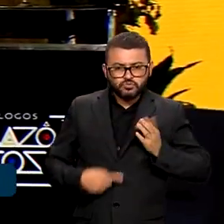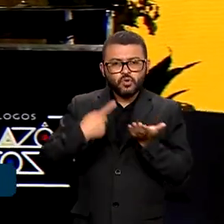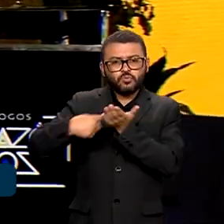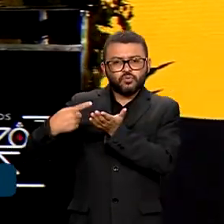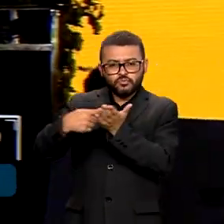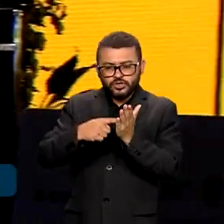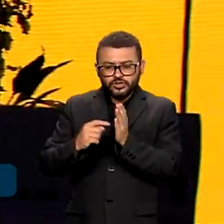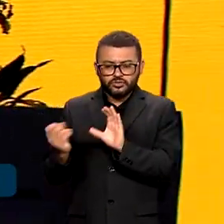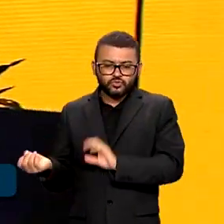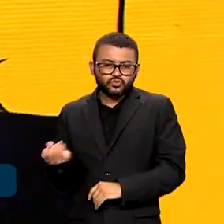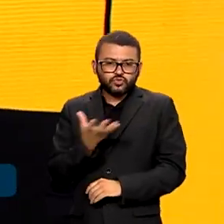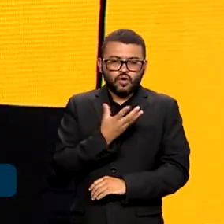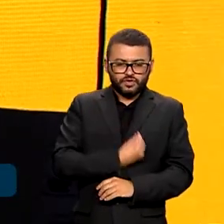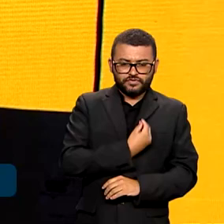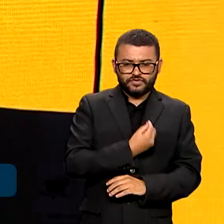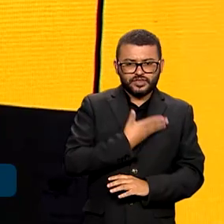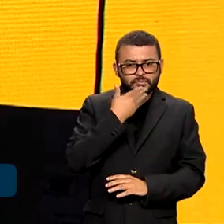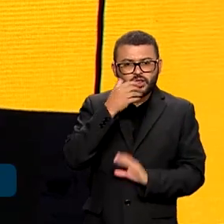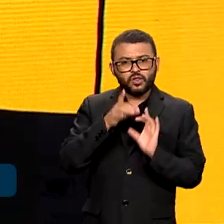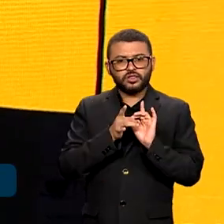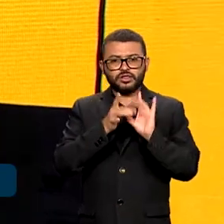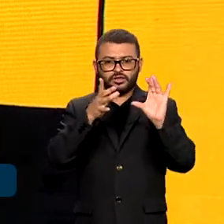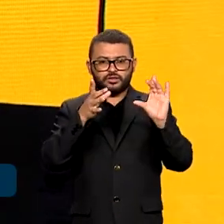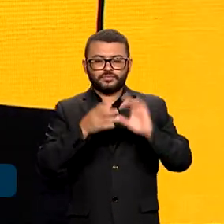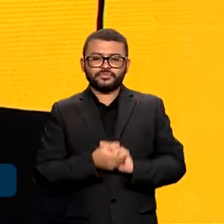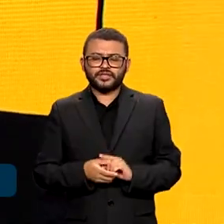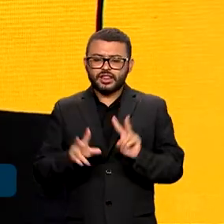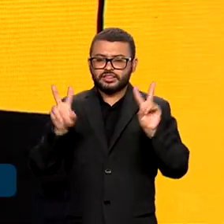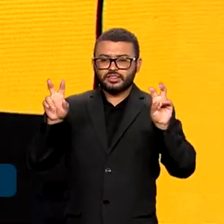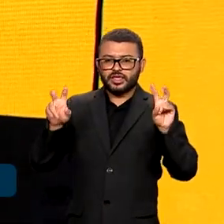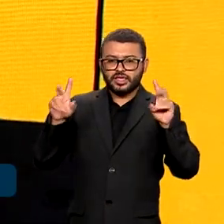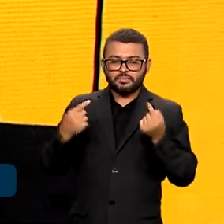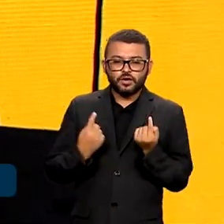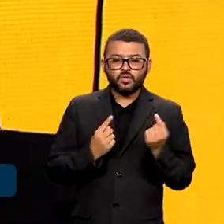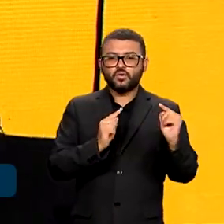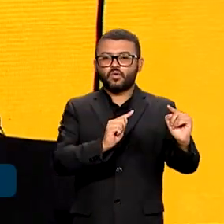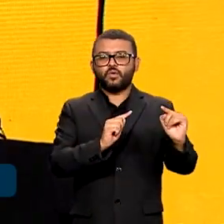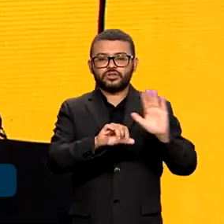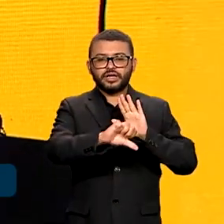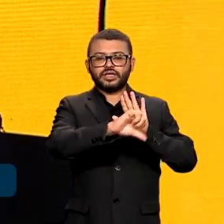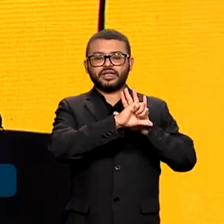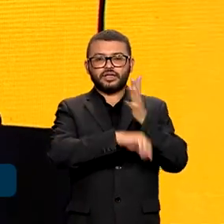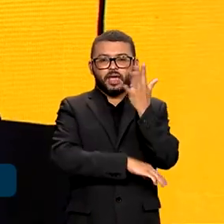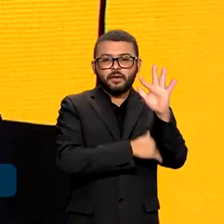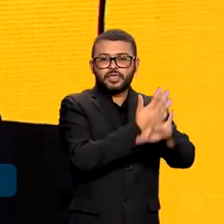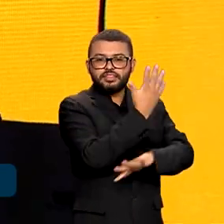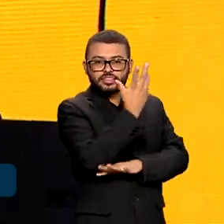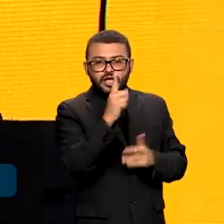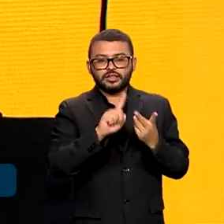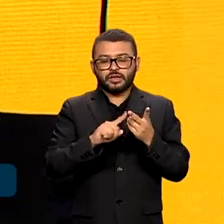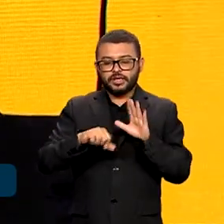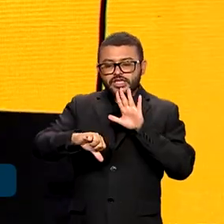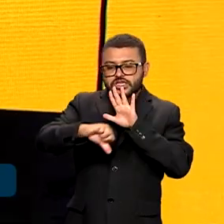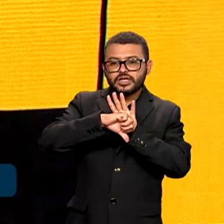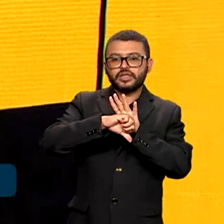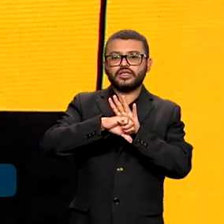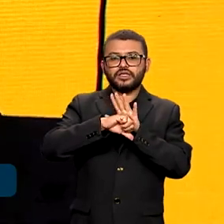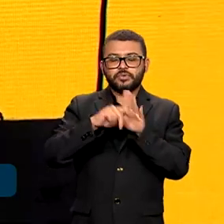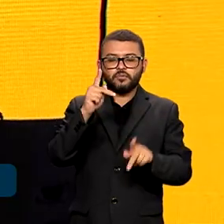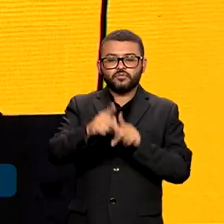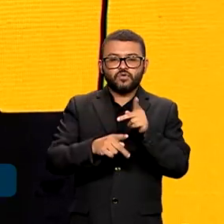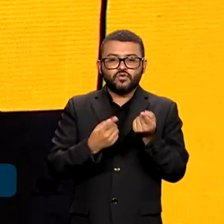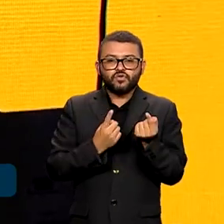tempos novos de democracia. Temas como combate aos crimes ambientais e aos crimes contra o povo